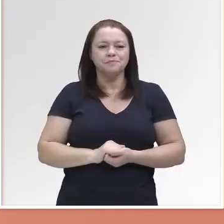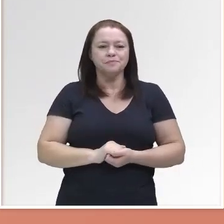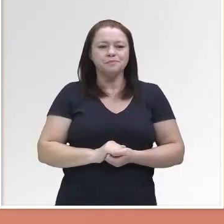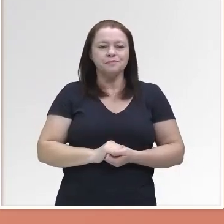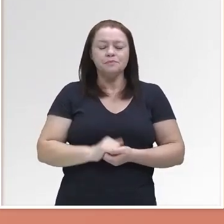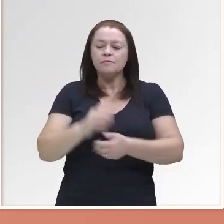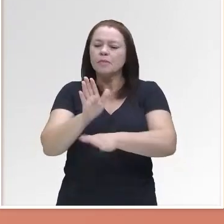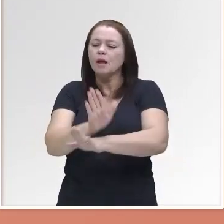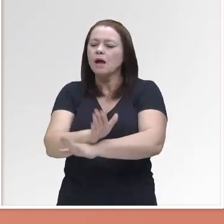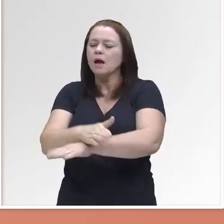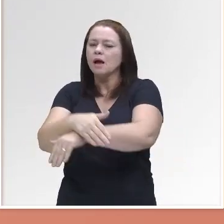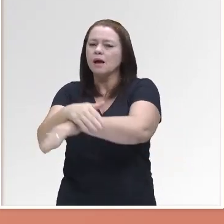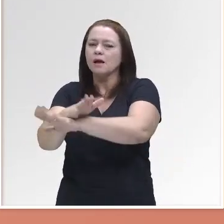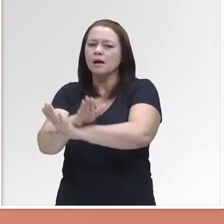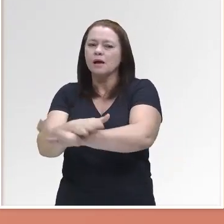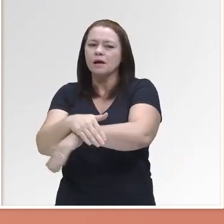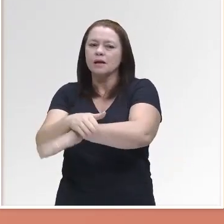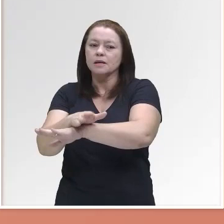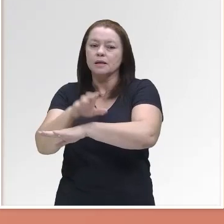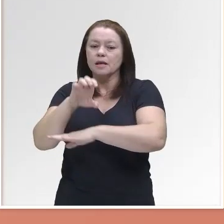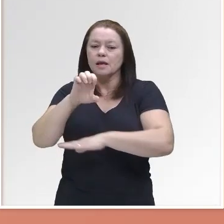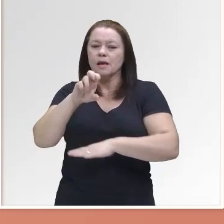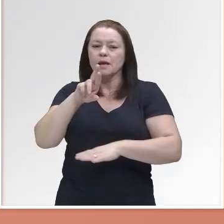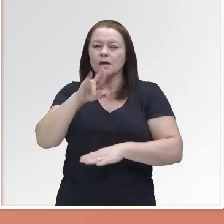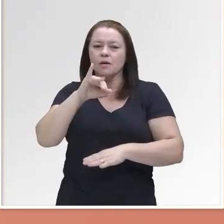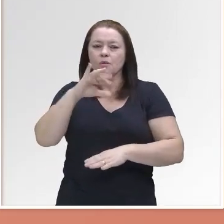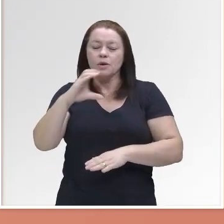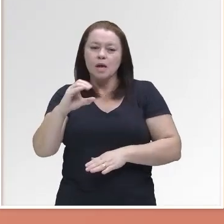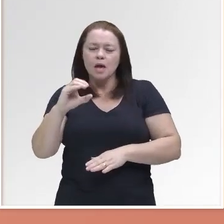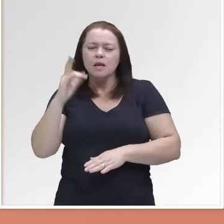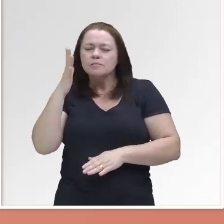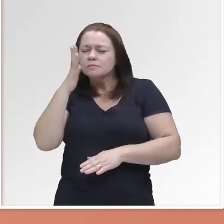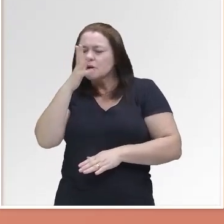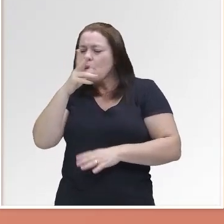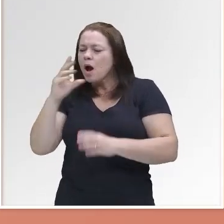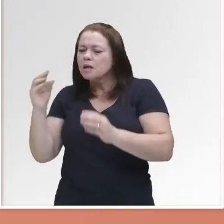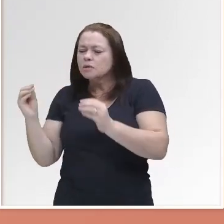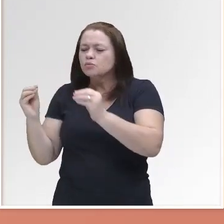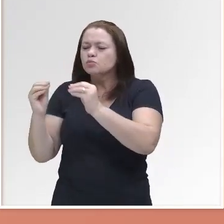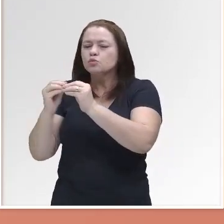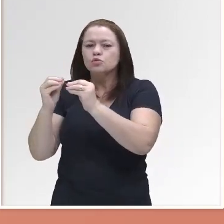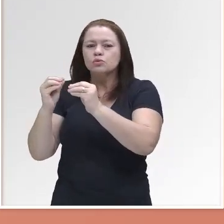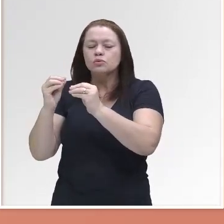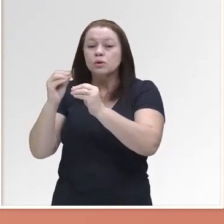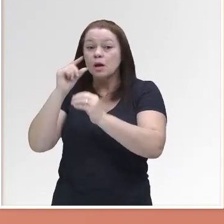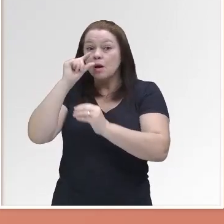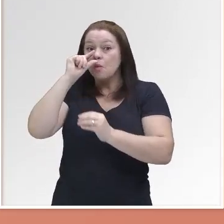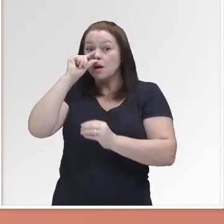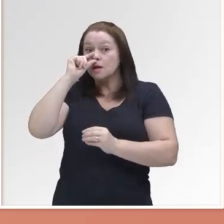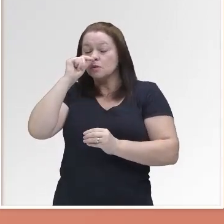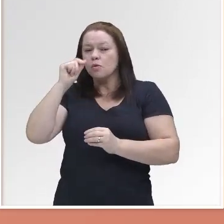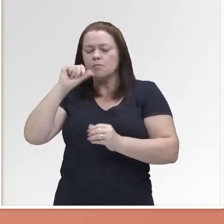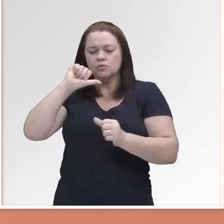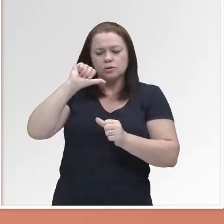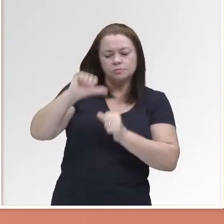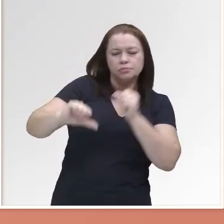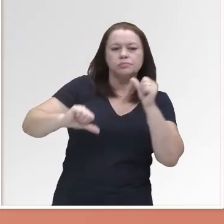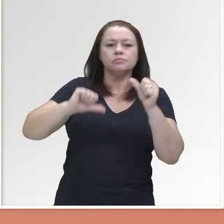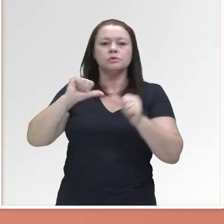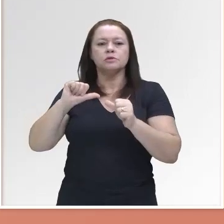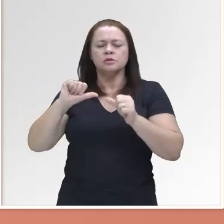Ariel e Eric estavam prestes a beijar-se quando Úrsula se transformou